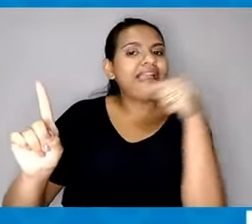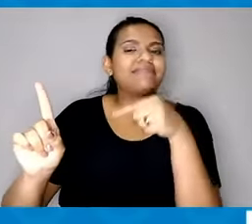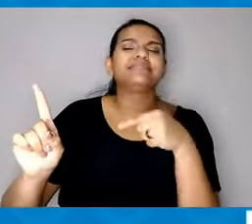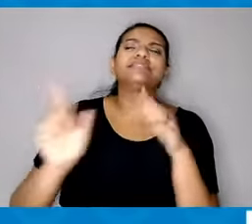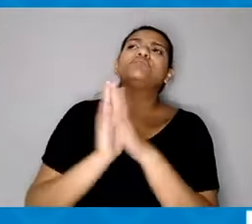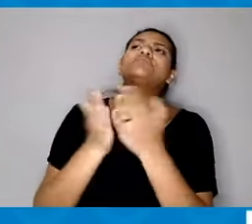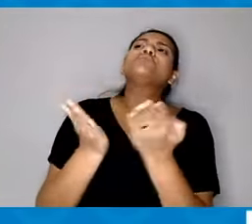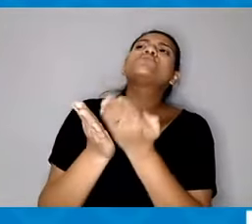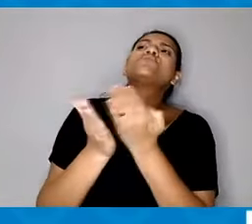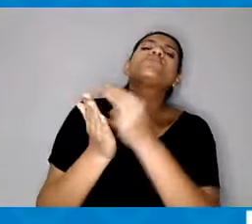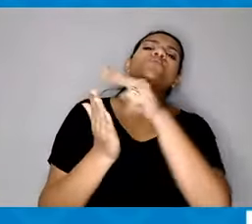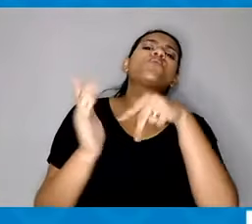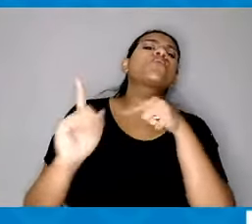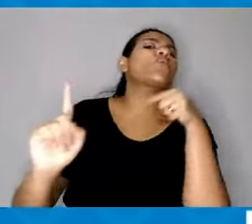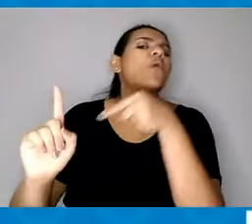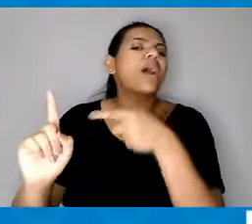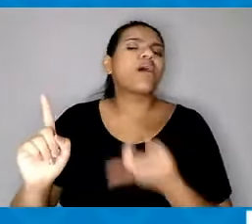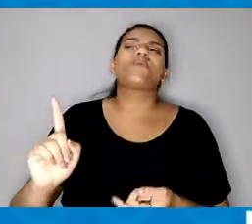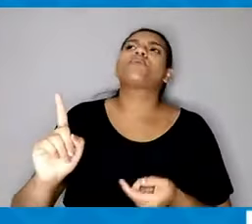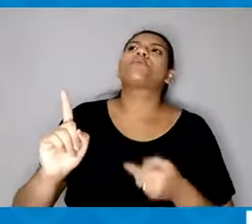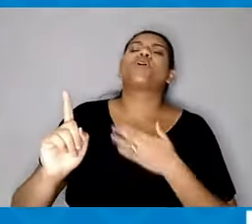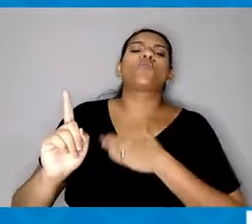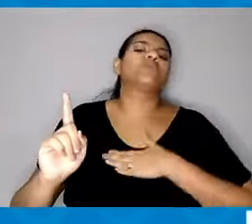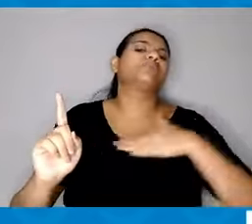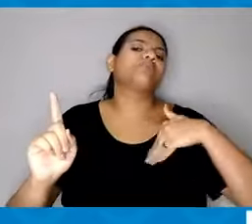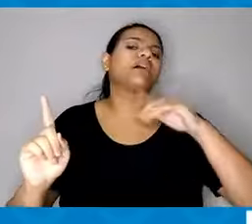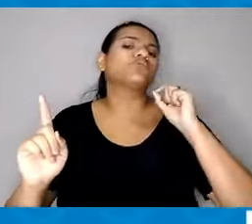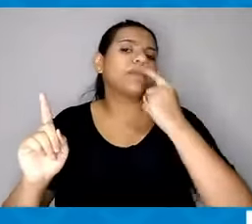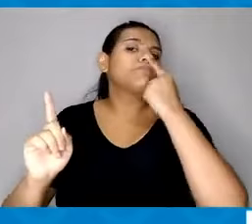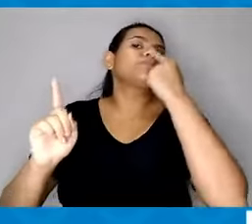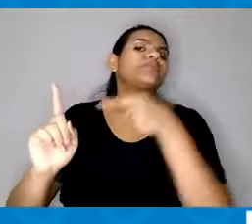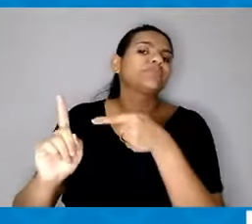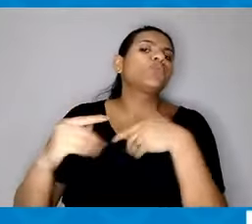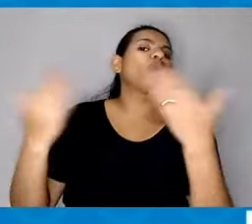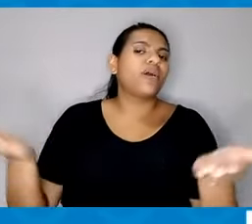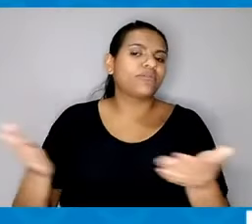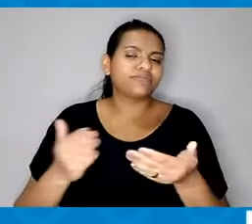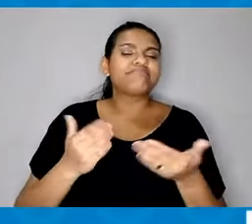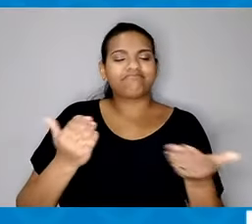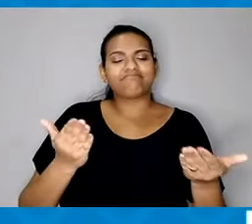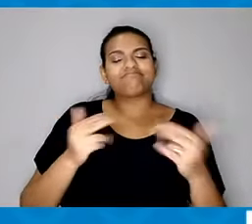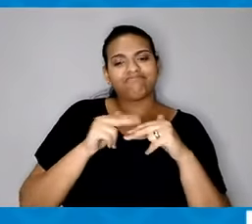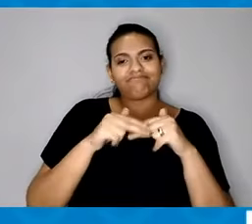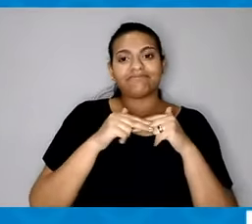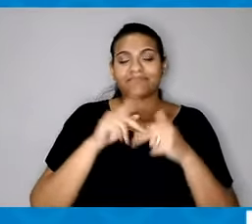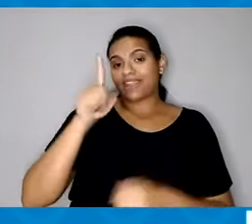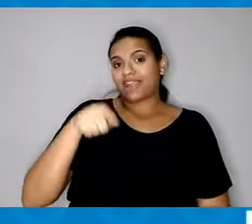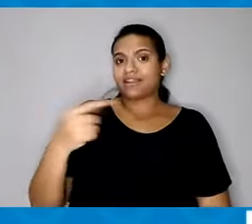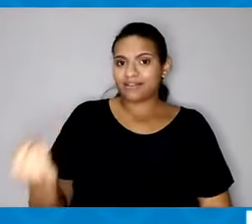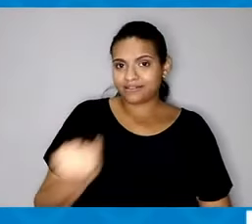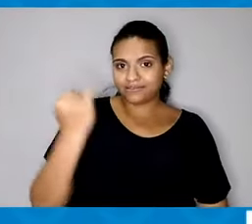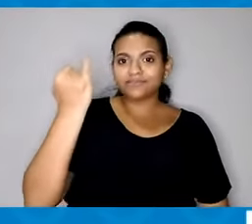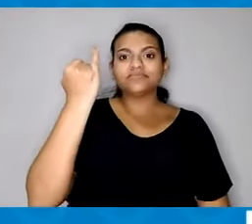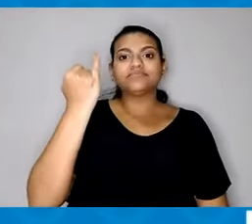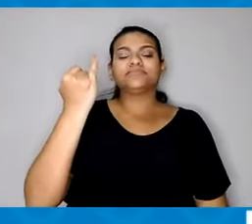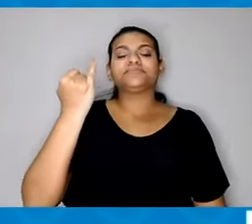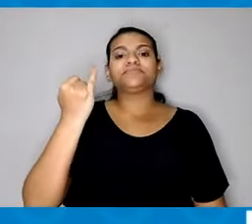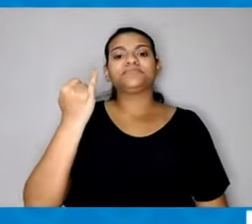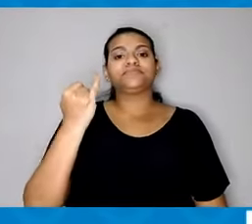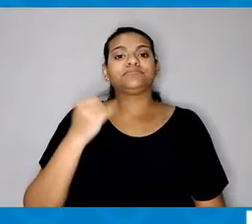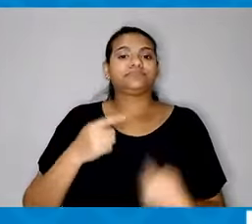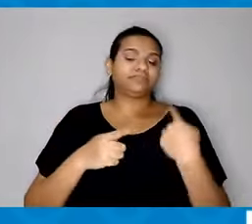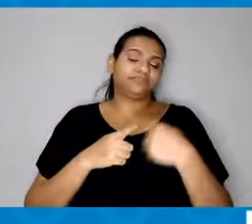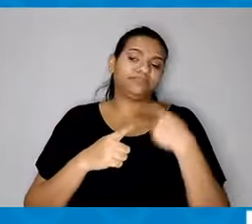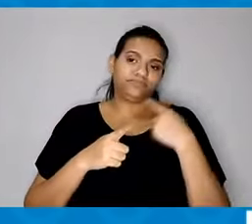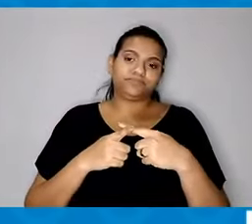do cotidiano, da vida das pessoas, obviamente sem ser intrusivos, isso se